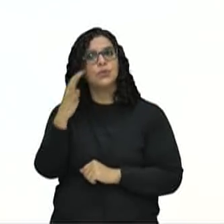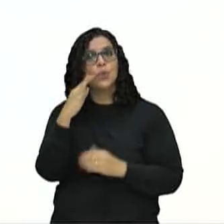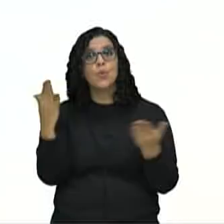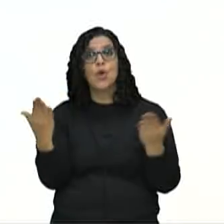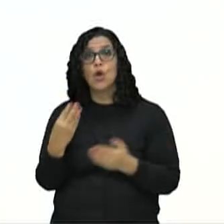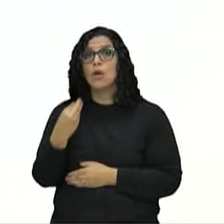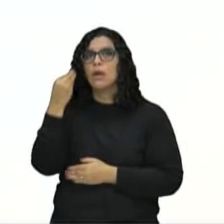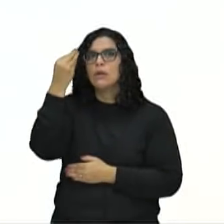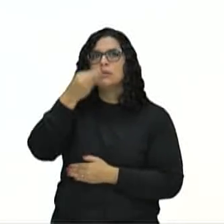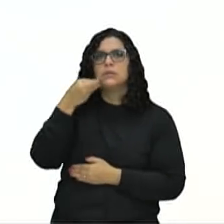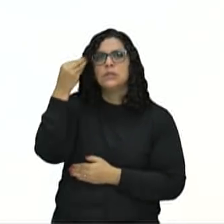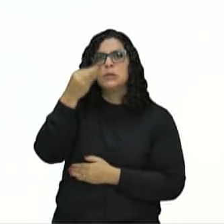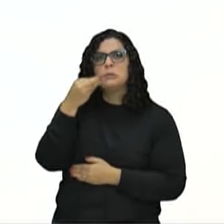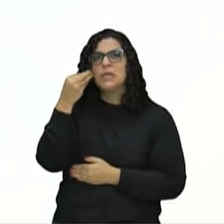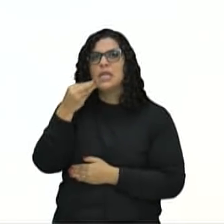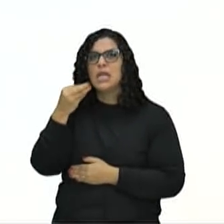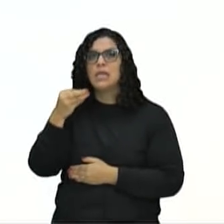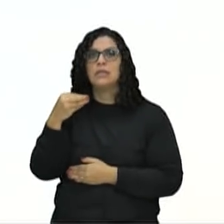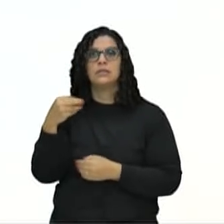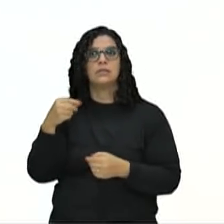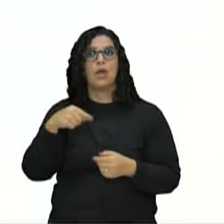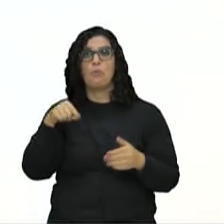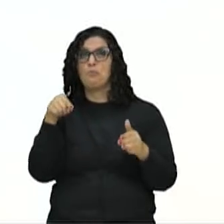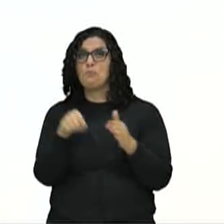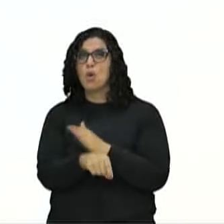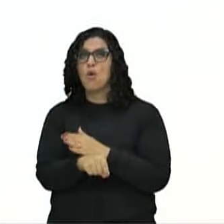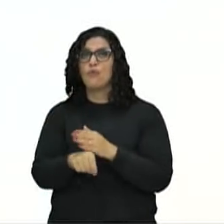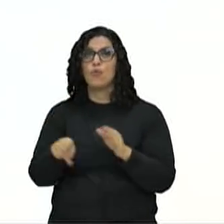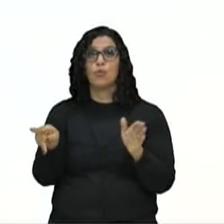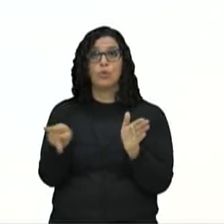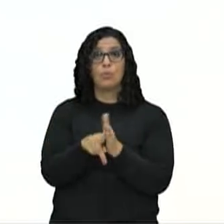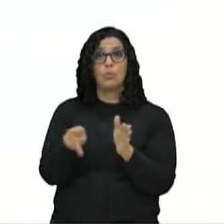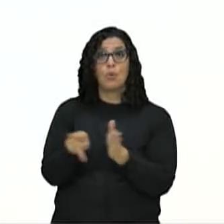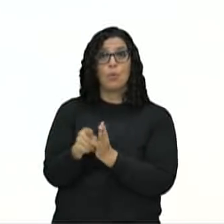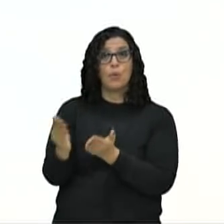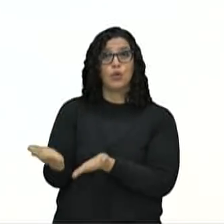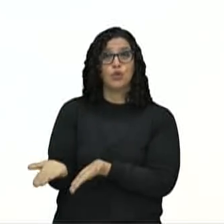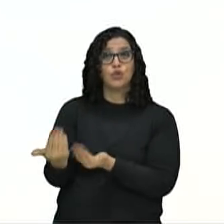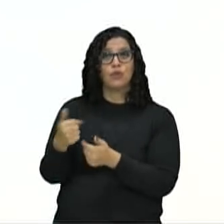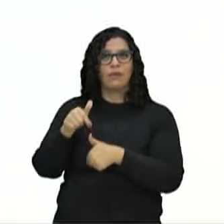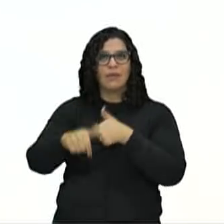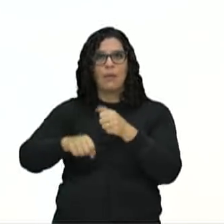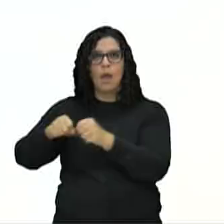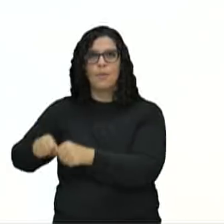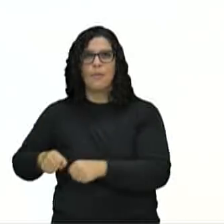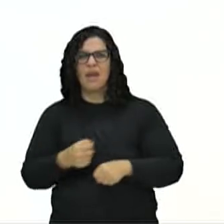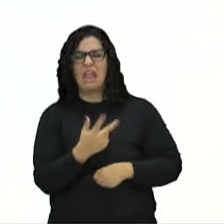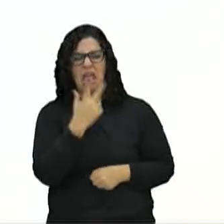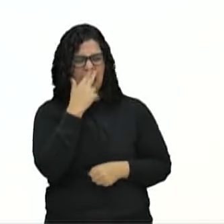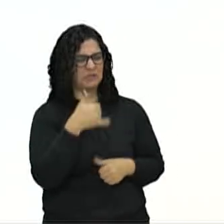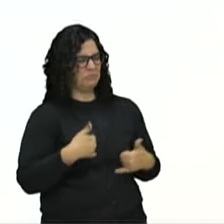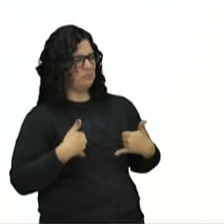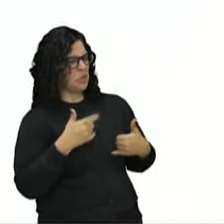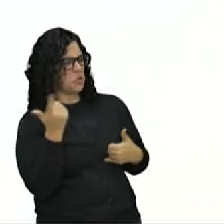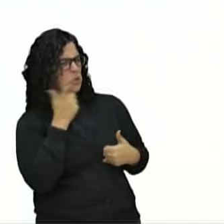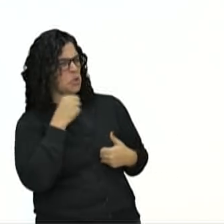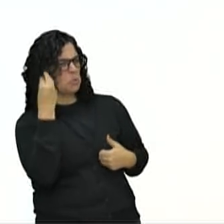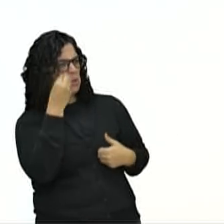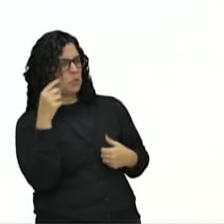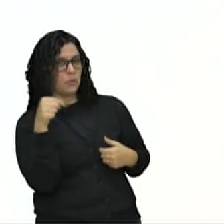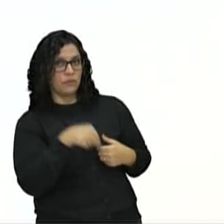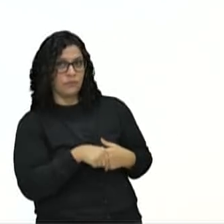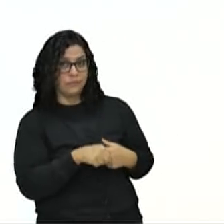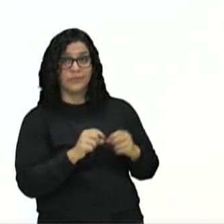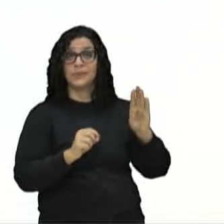tinha vivenciado uma grande experiência como marinheiro. Isso é, estava se achando, né, galera?